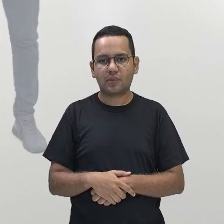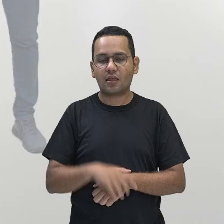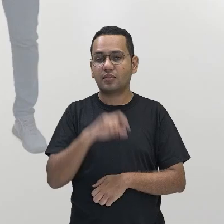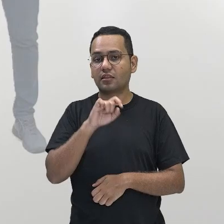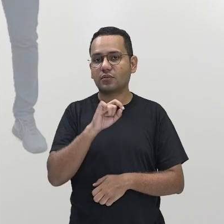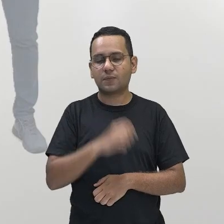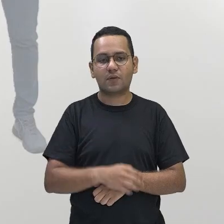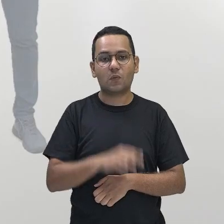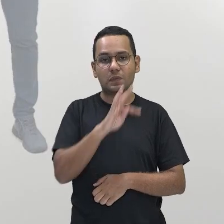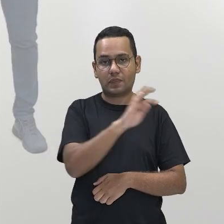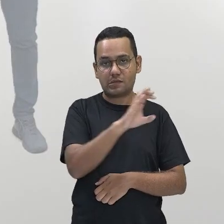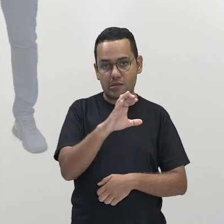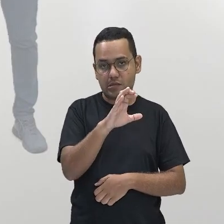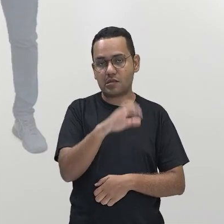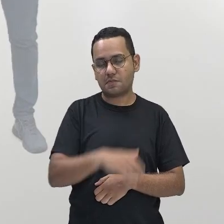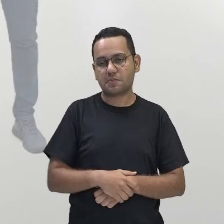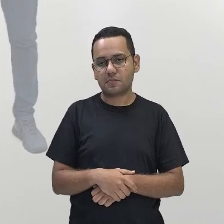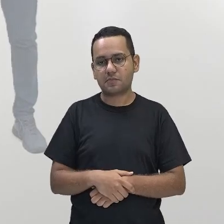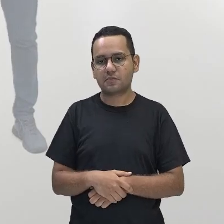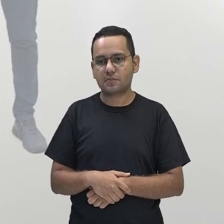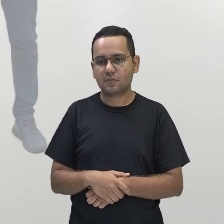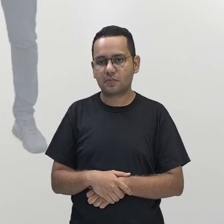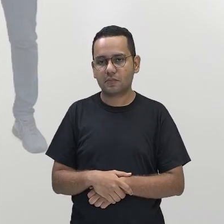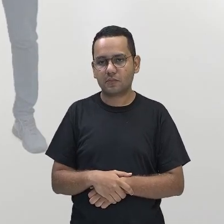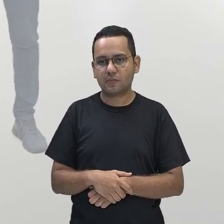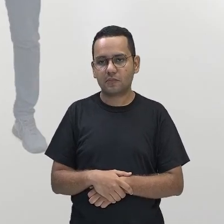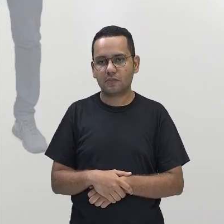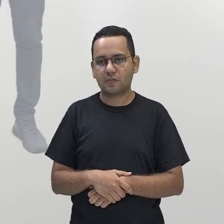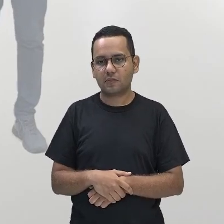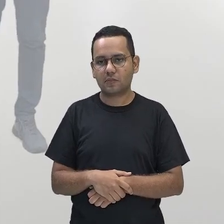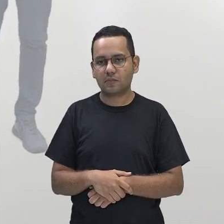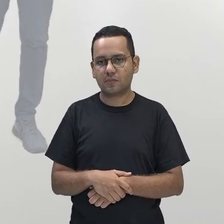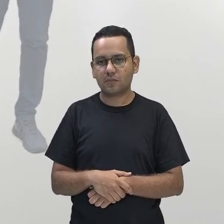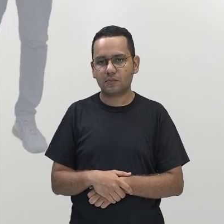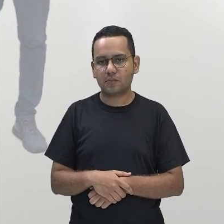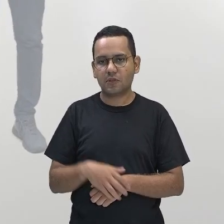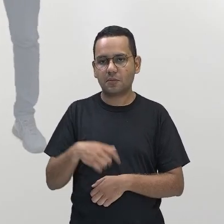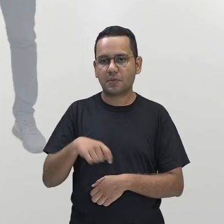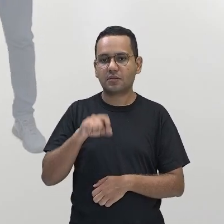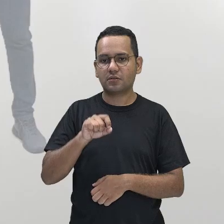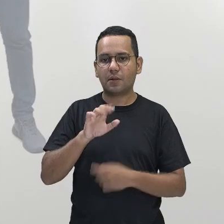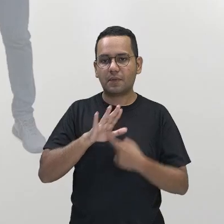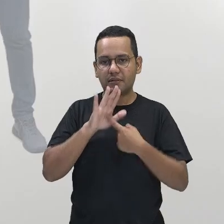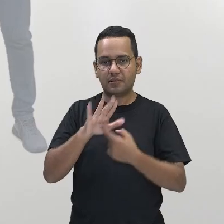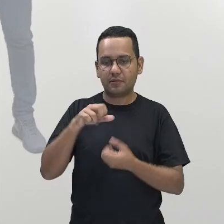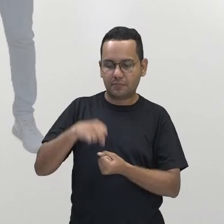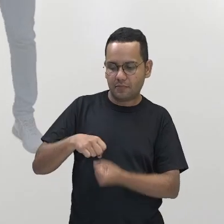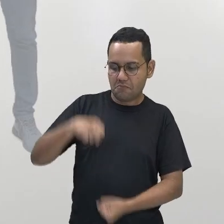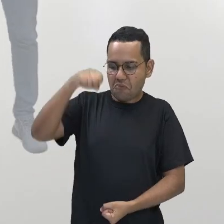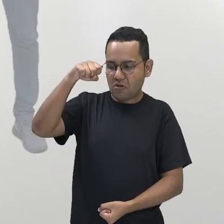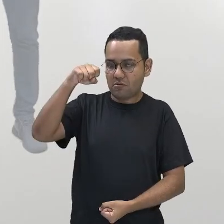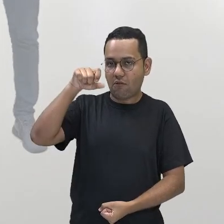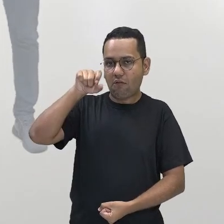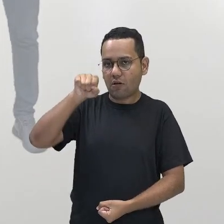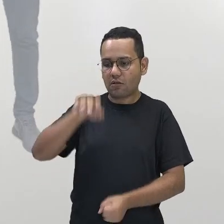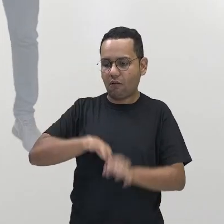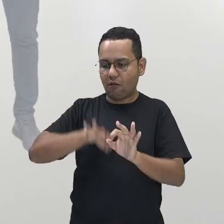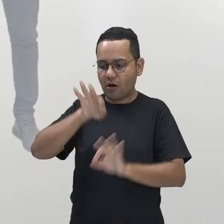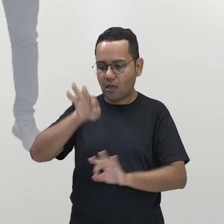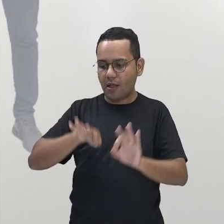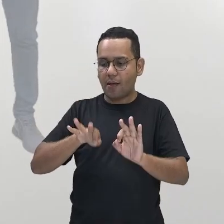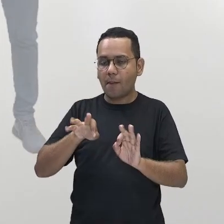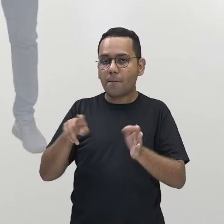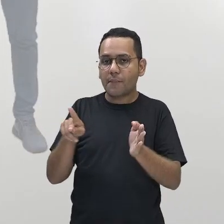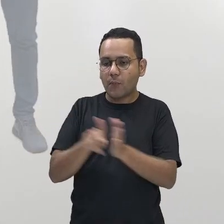conclusão de curso, eles têm que apresentar um pôster como esse, que é o